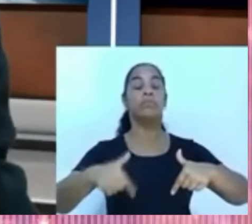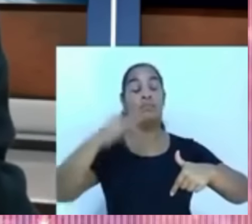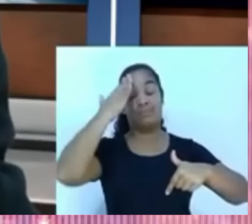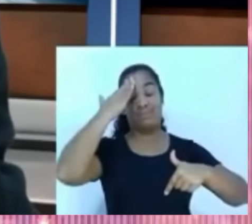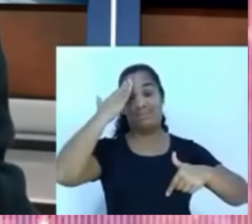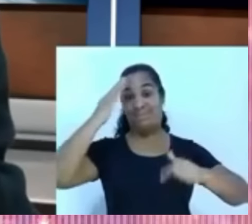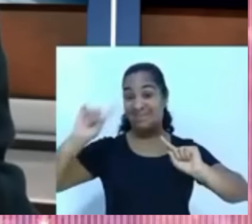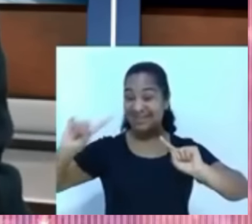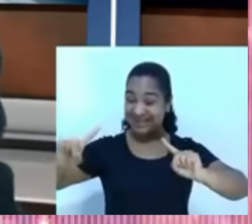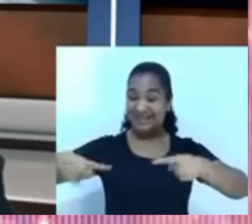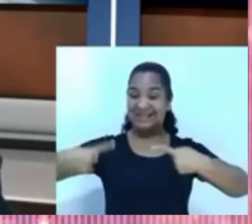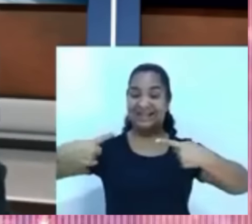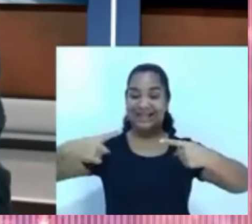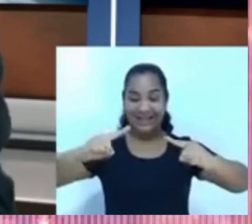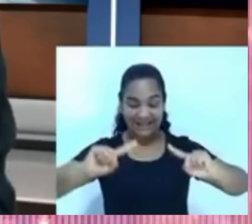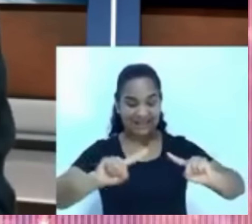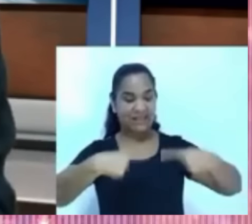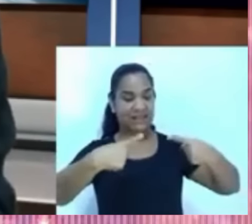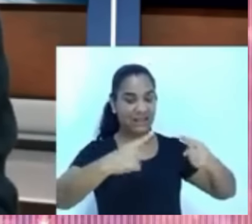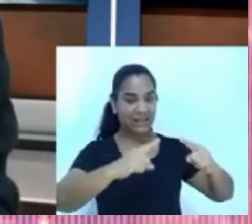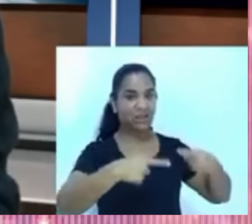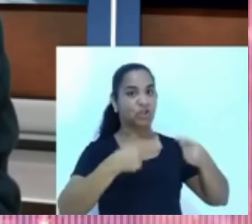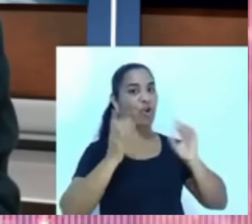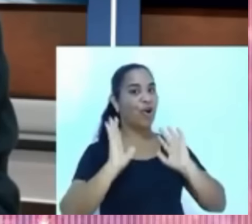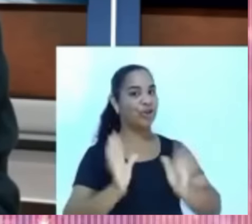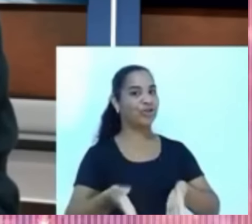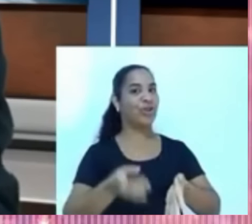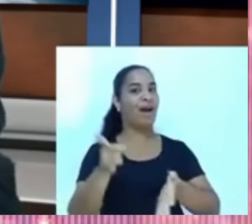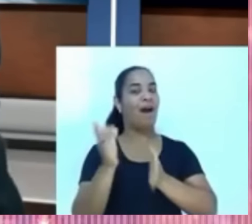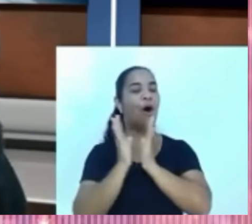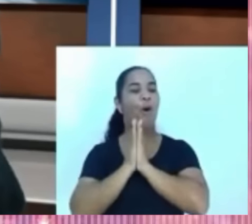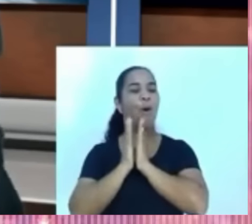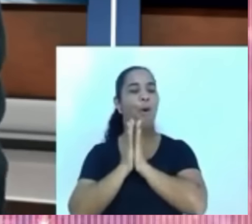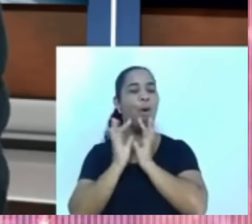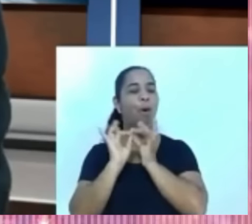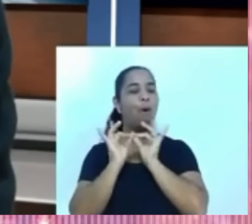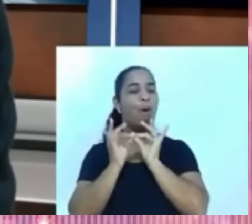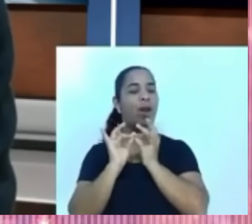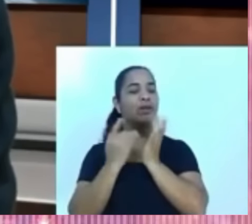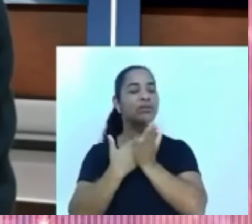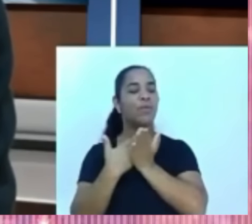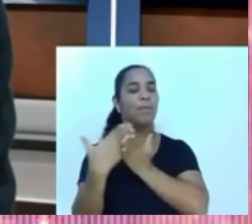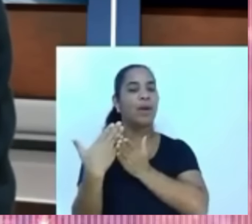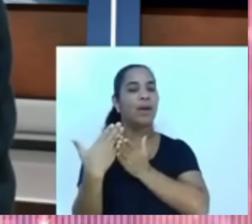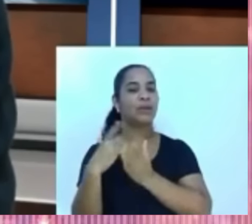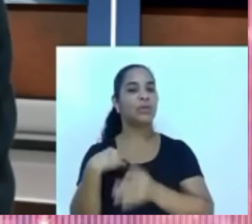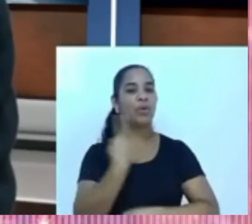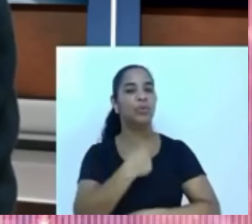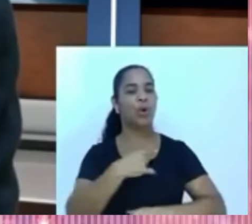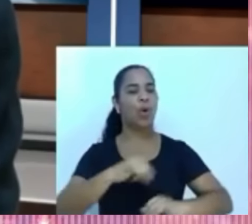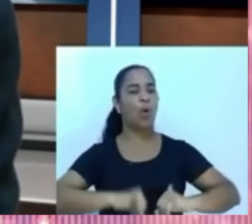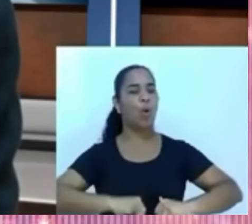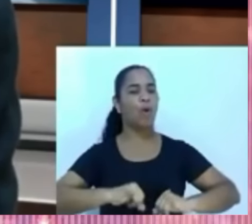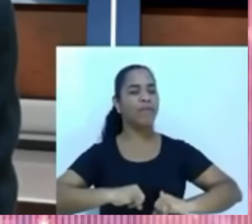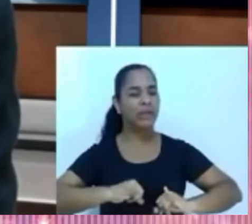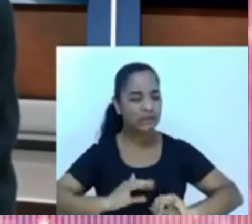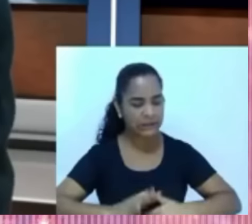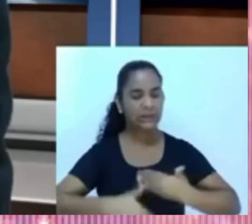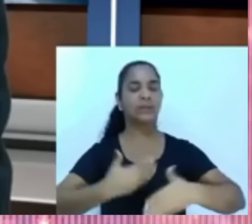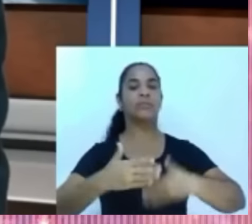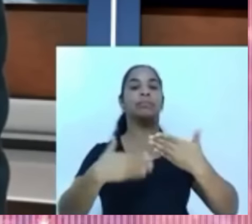desafios que como foi dito na oração Inicial nos fazem progredir então o